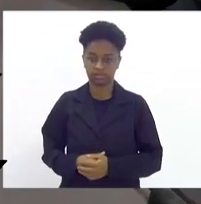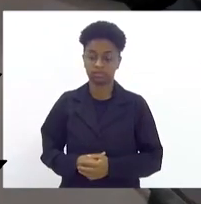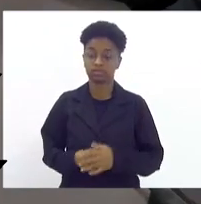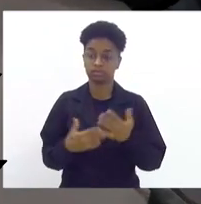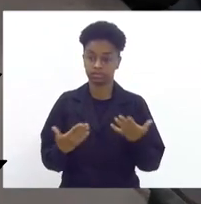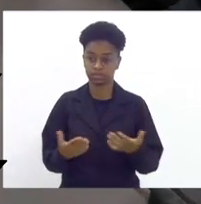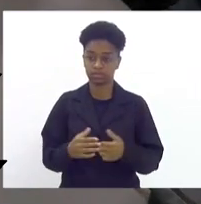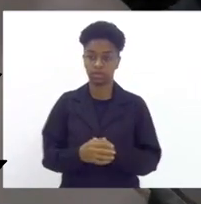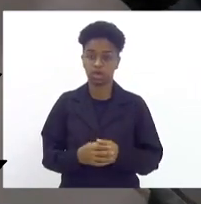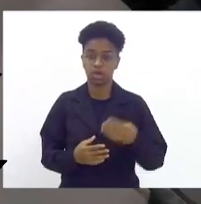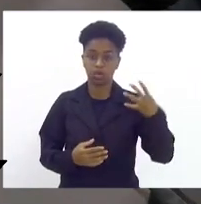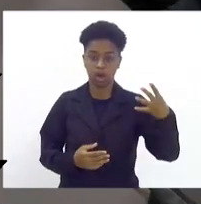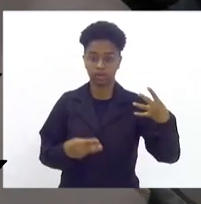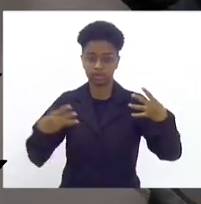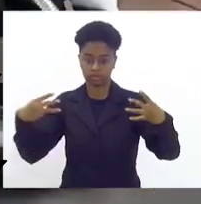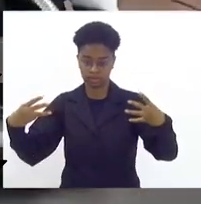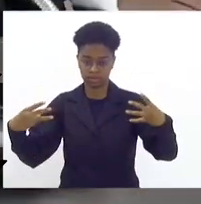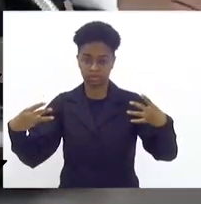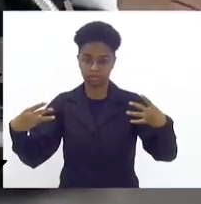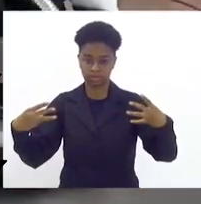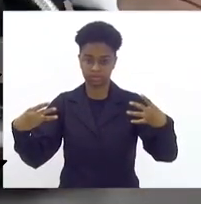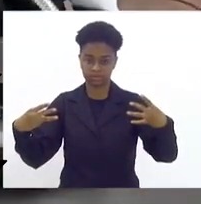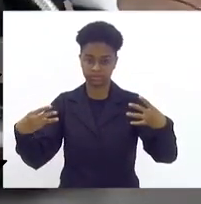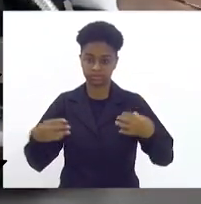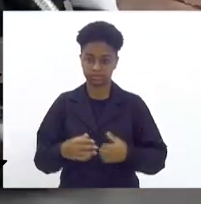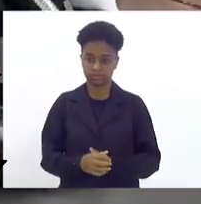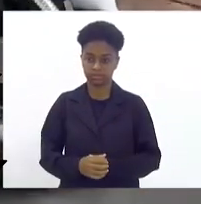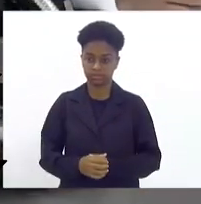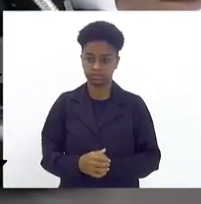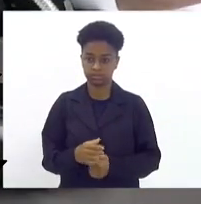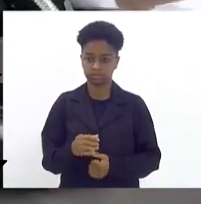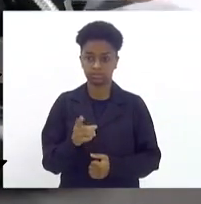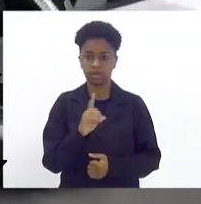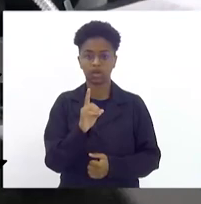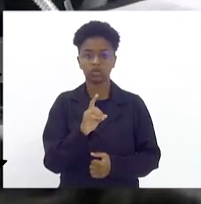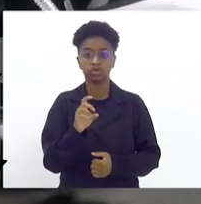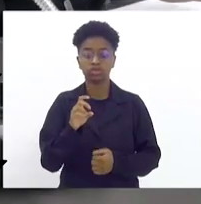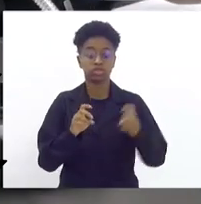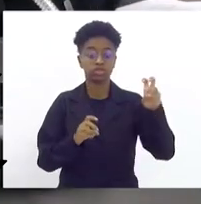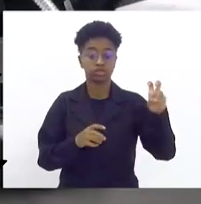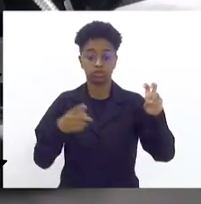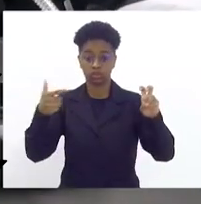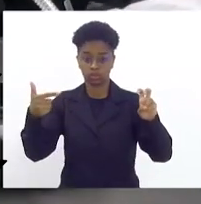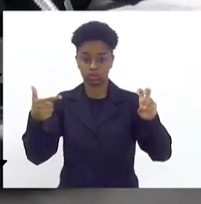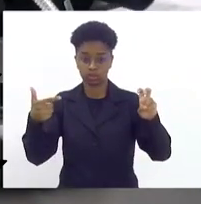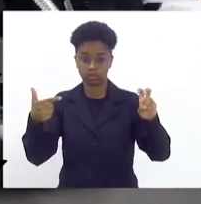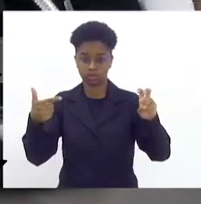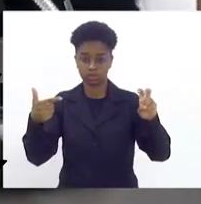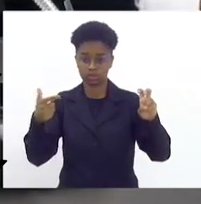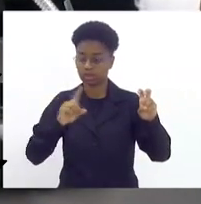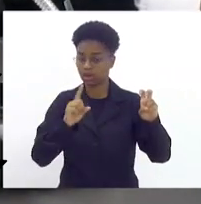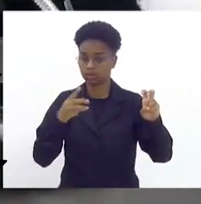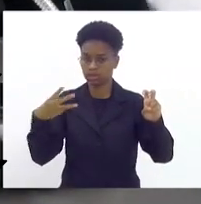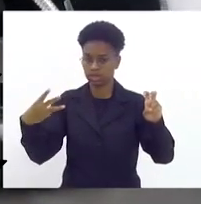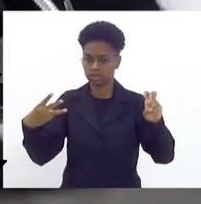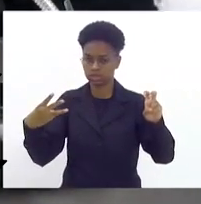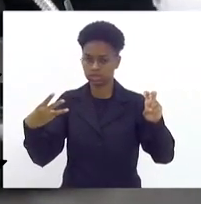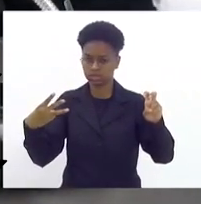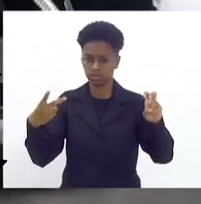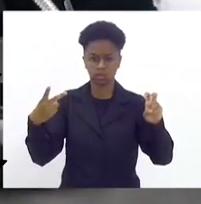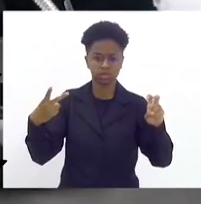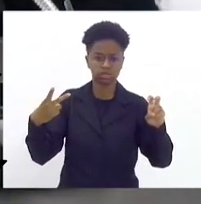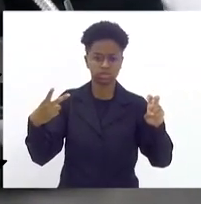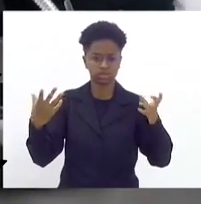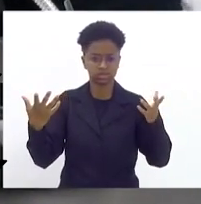por 4-3, proclamo o resultado. 5-2. 5-2. 5-2, não? 3? 5-2. Foram dois só votos para a